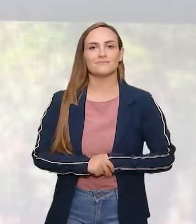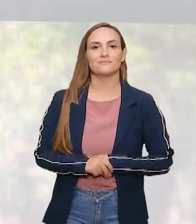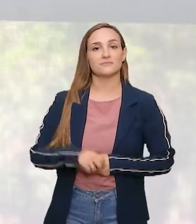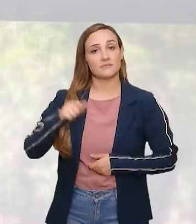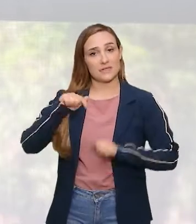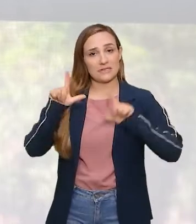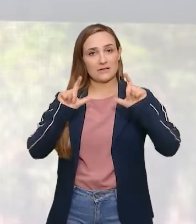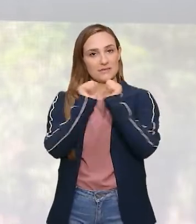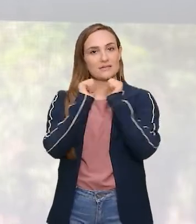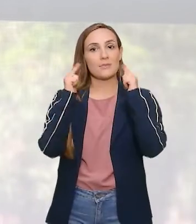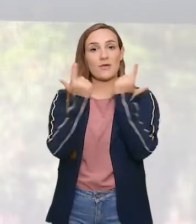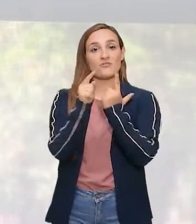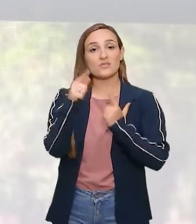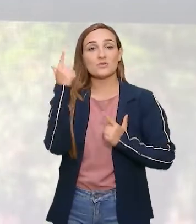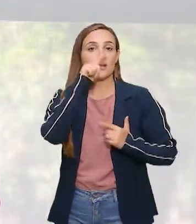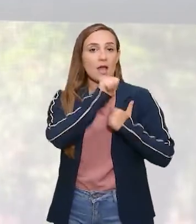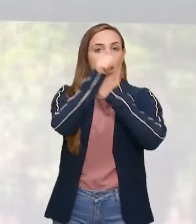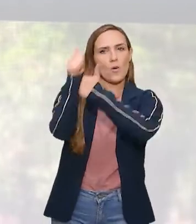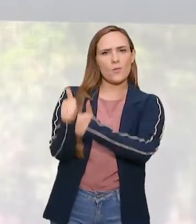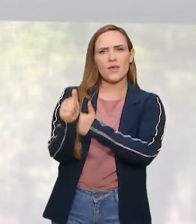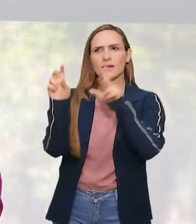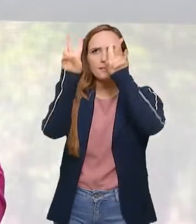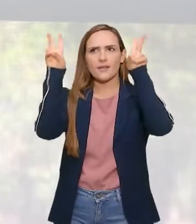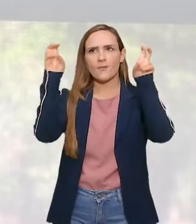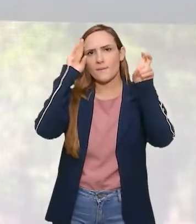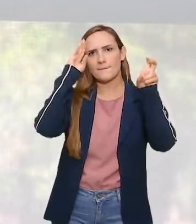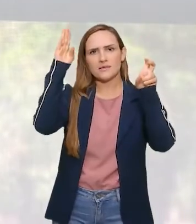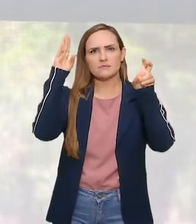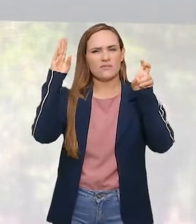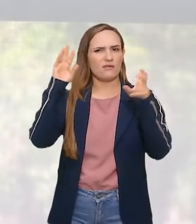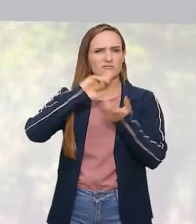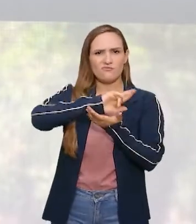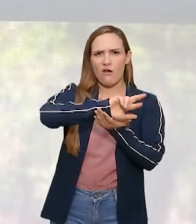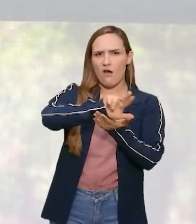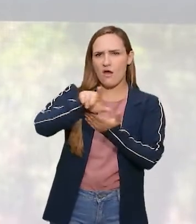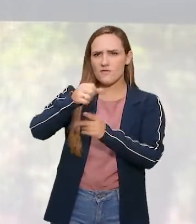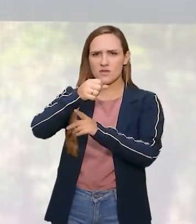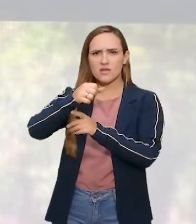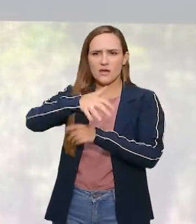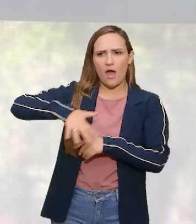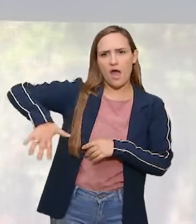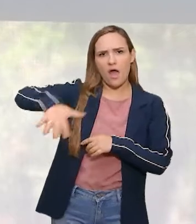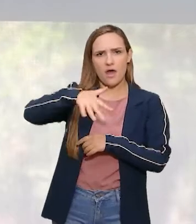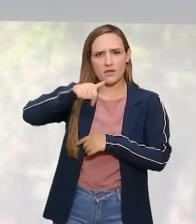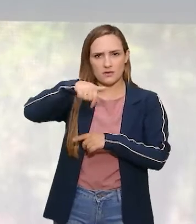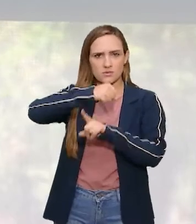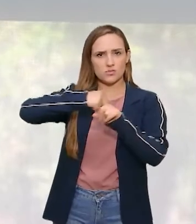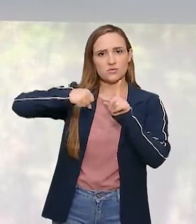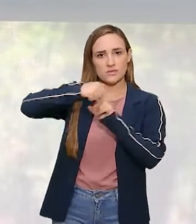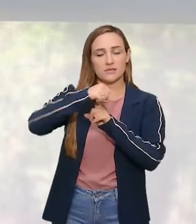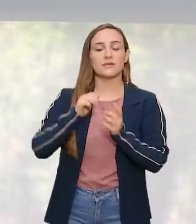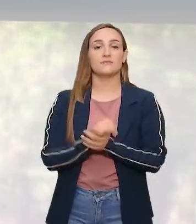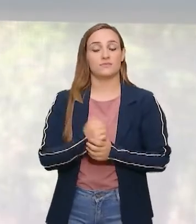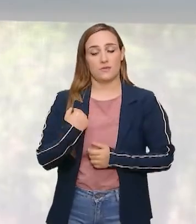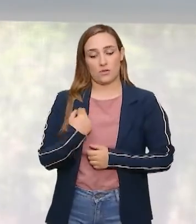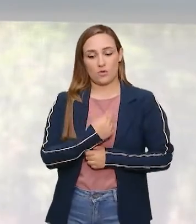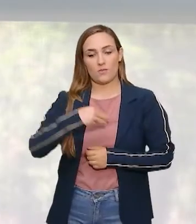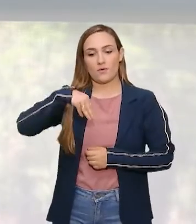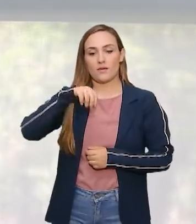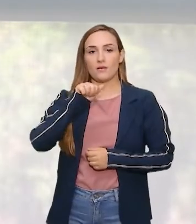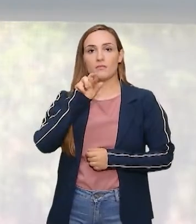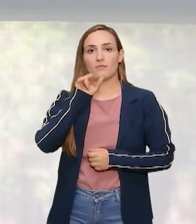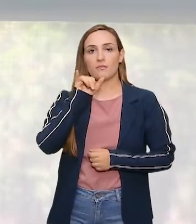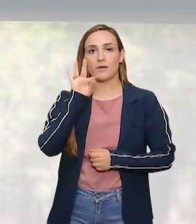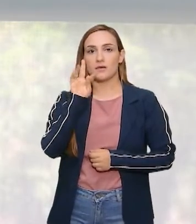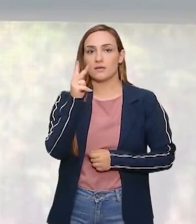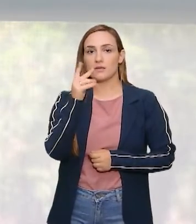Olá! Aqui na TV Assembleia você acompanha os principais assuntos que abrangem os mais diversos setores da nossa sociedade.